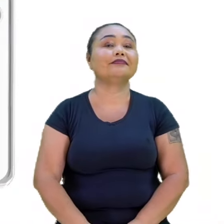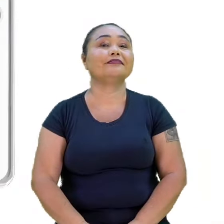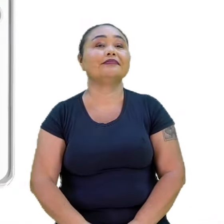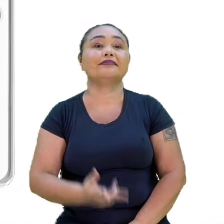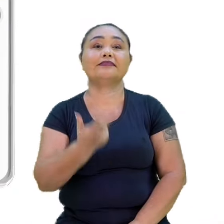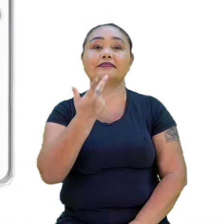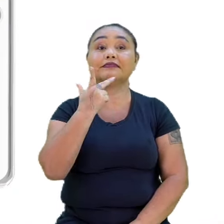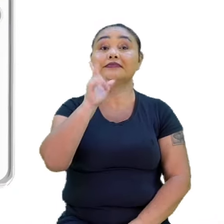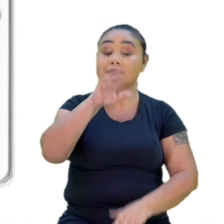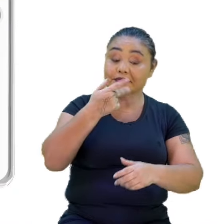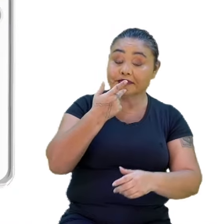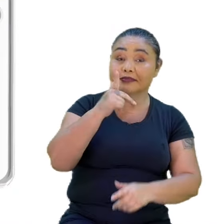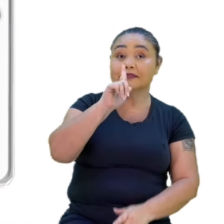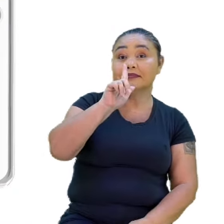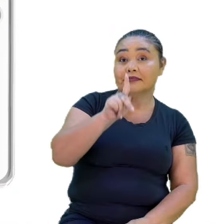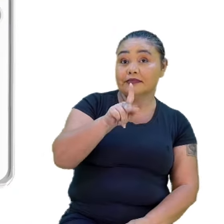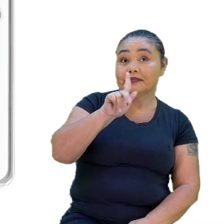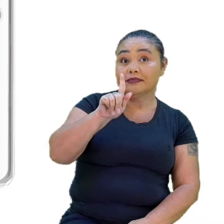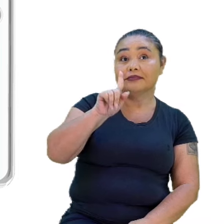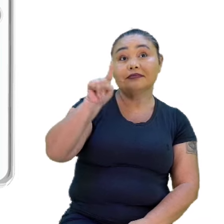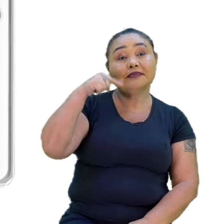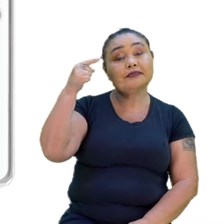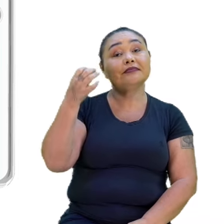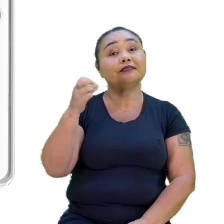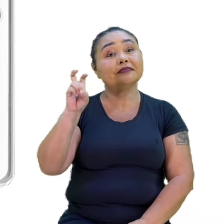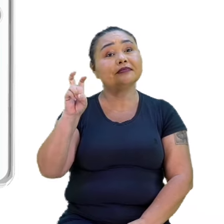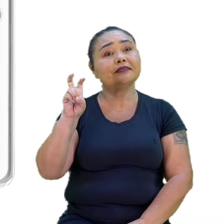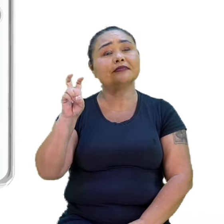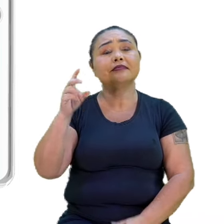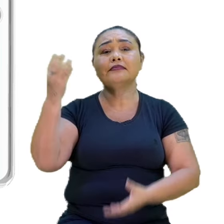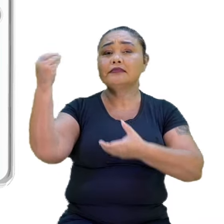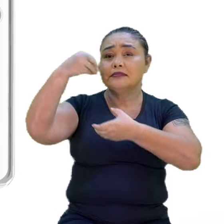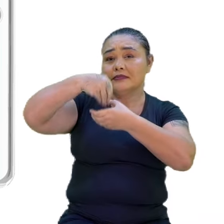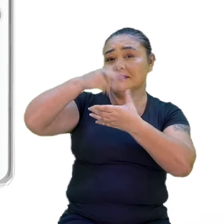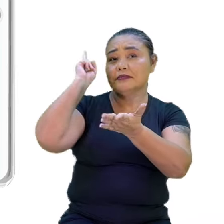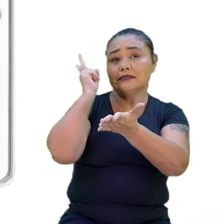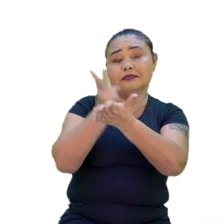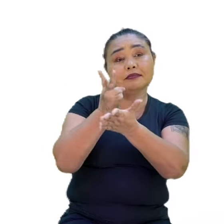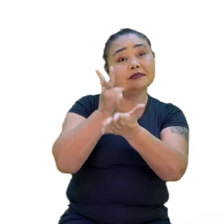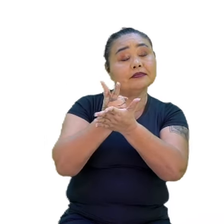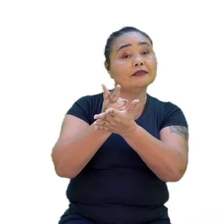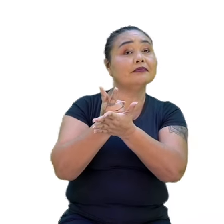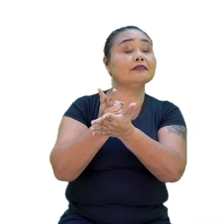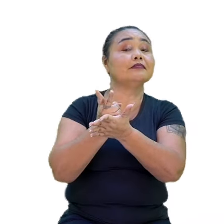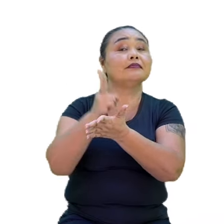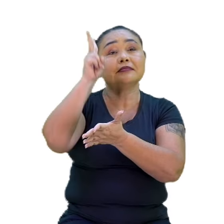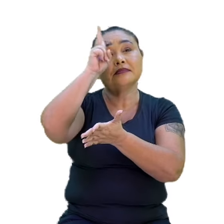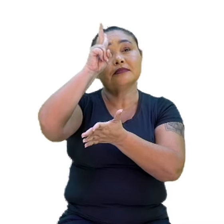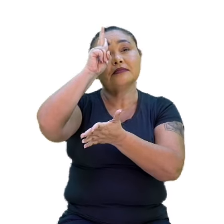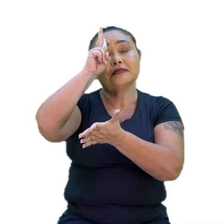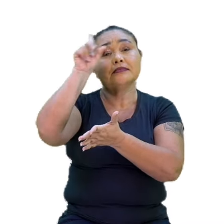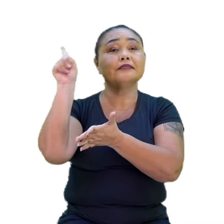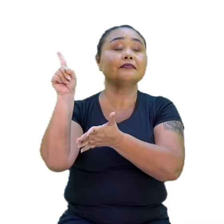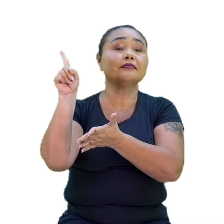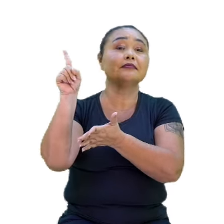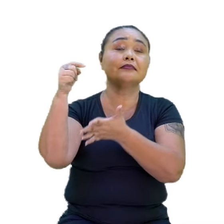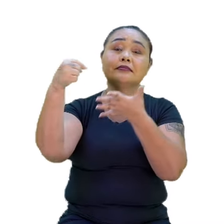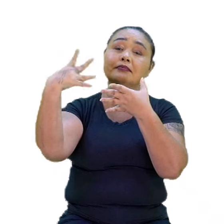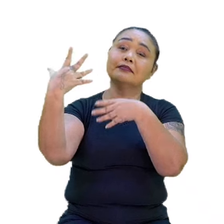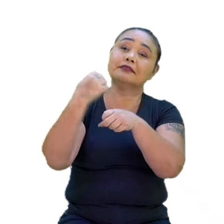progressão geométrica a gente deu um pulinho ali na aula 65 tá tudo dentro do mesmo assunto Tá então a gente relembra com vocês a soma dos